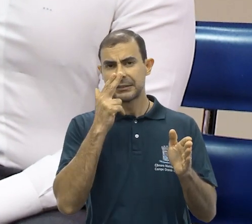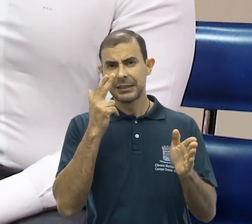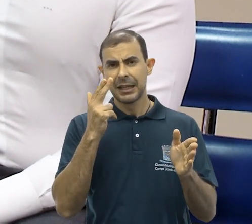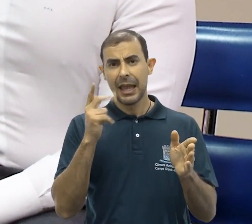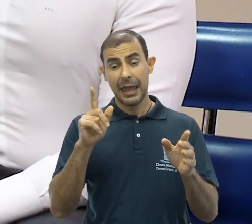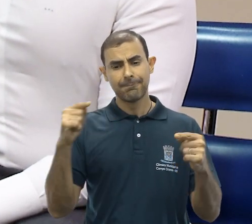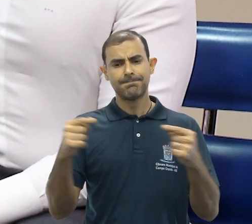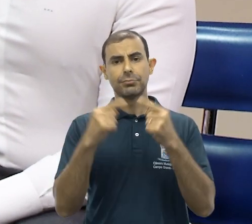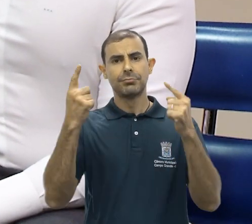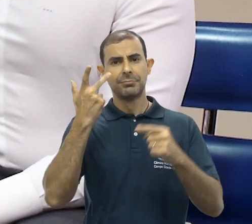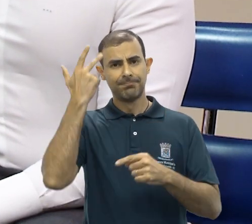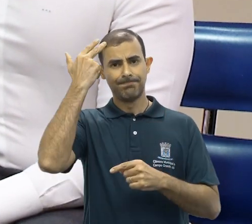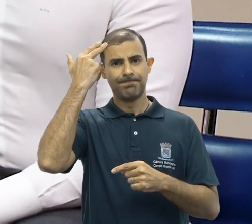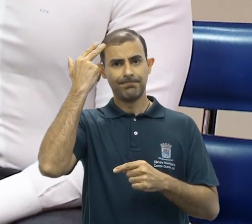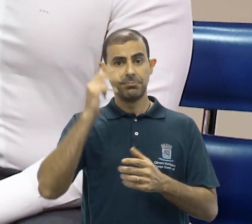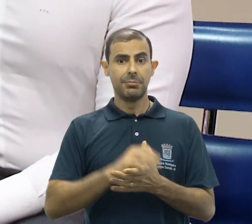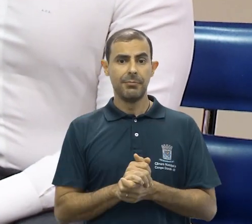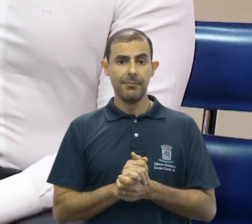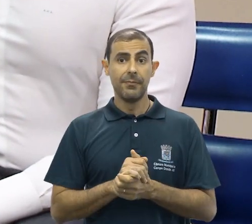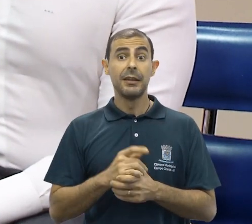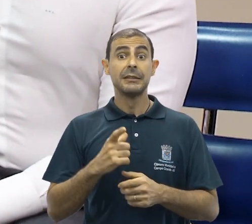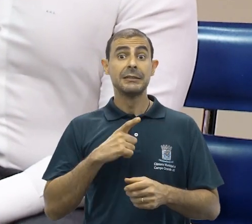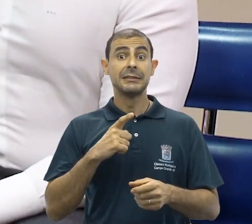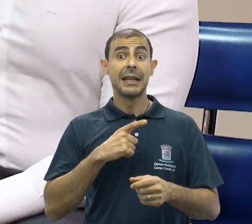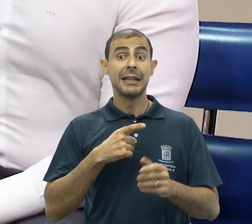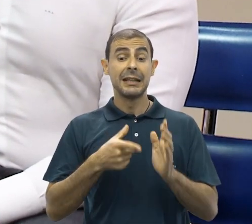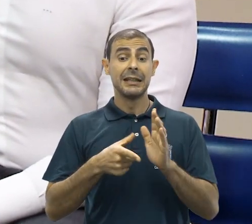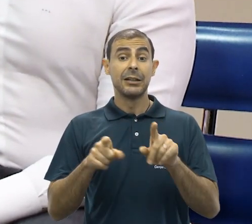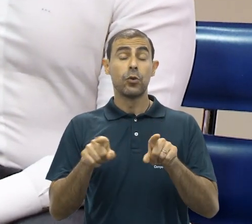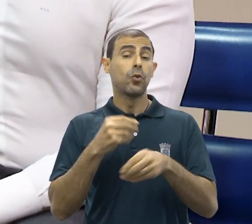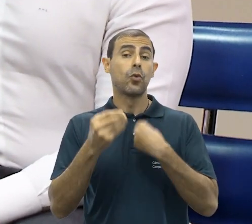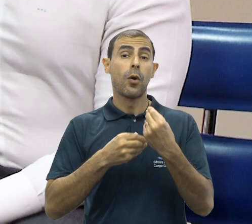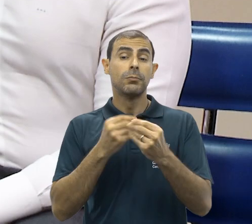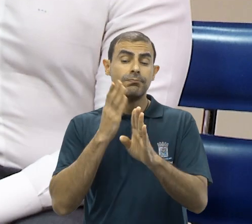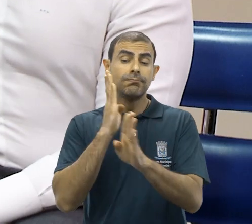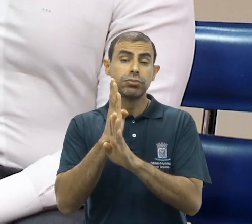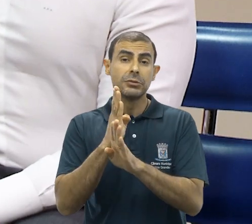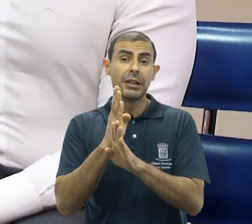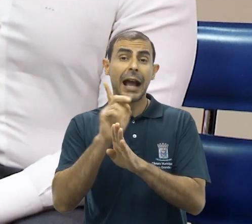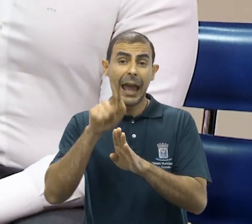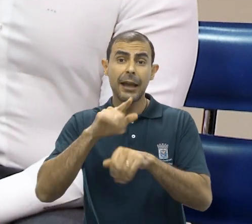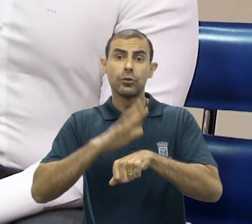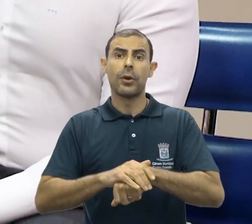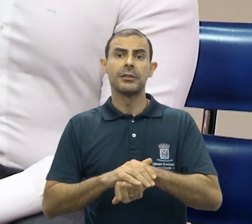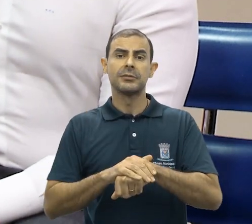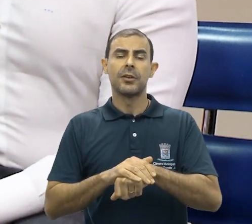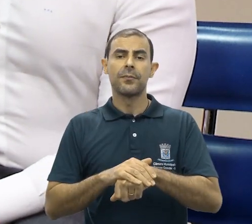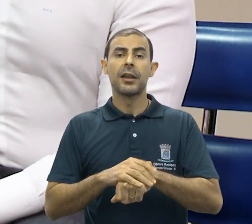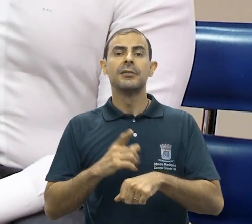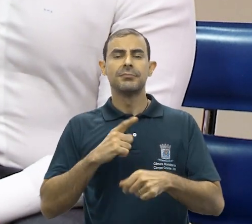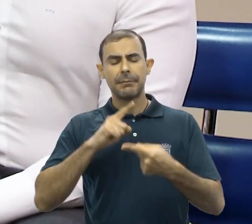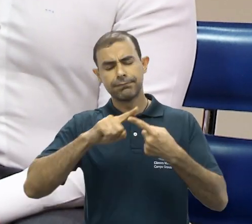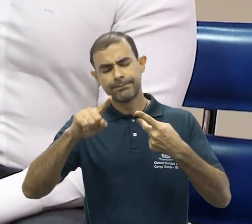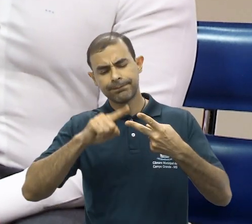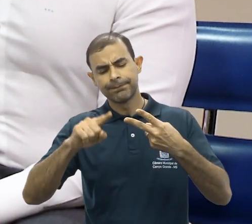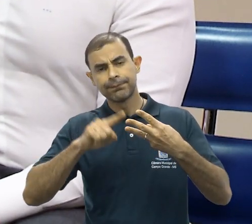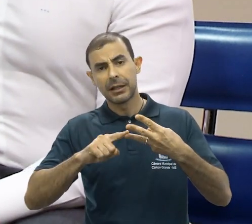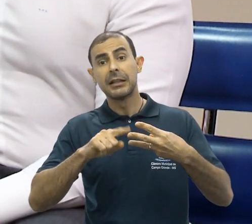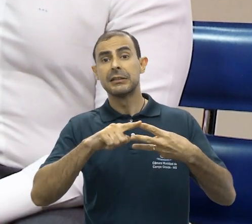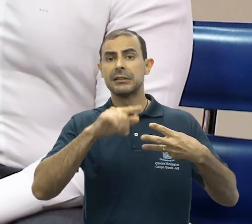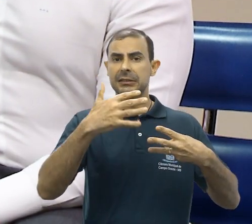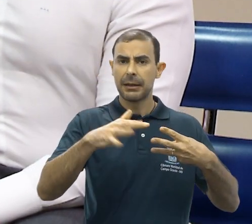cirurgia. Para fechar o diagnóstico, existem uns critérios maiores que a gente fala, que são esses que eu falei, tremor,